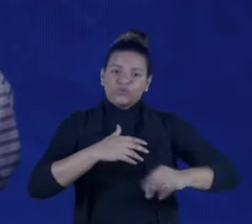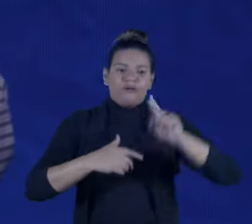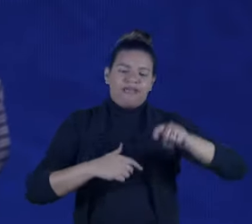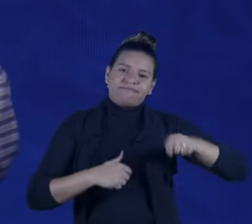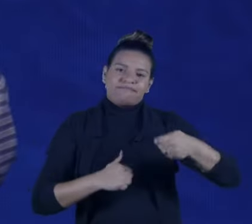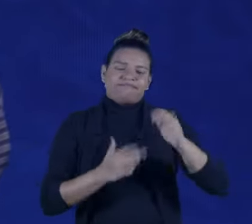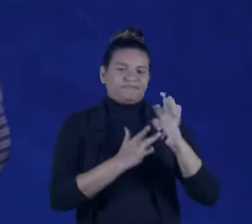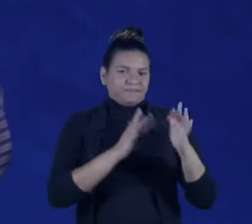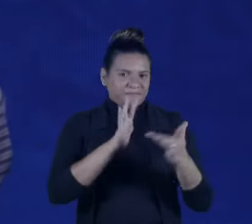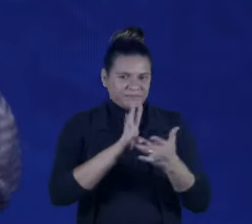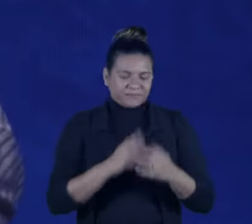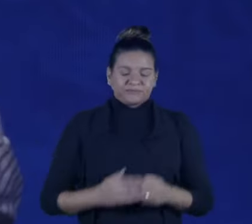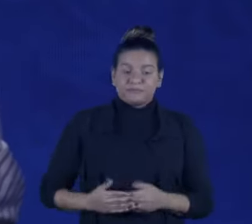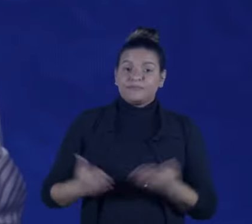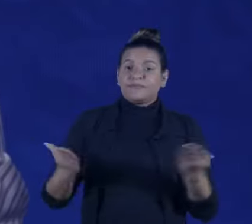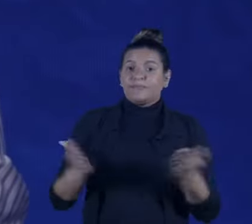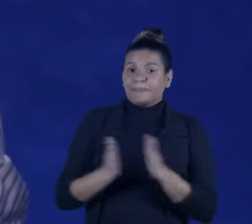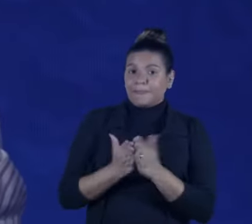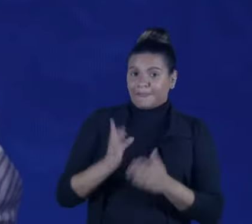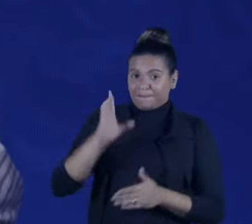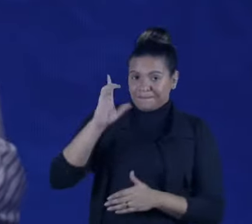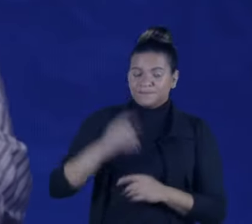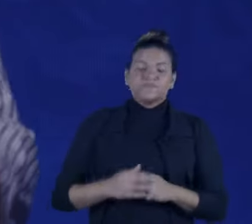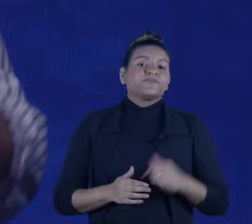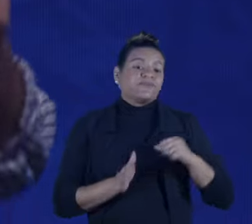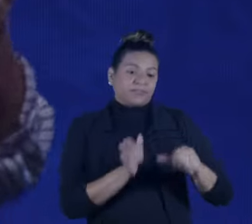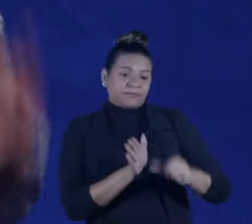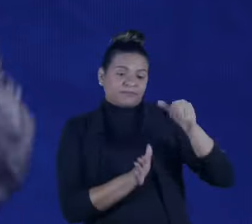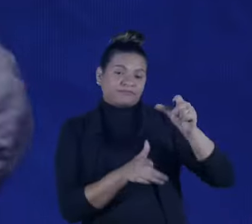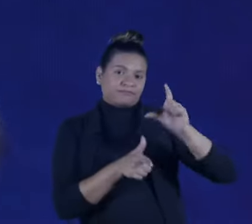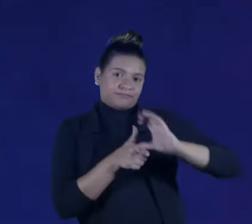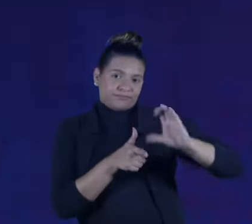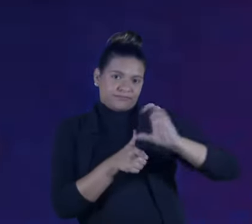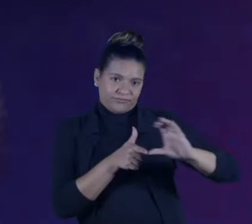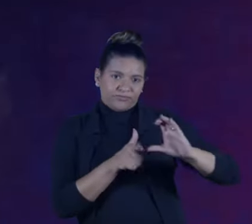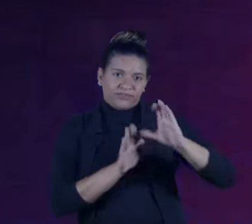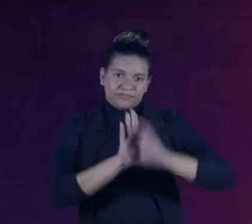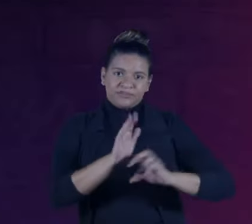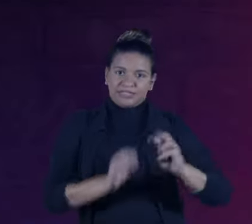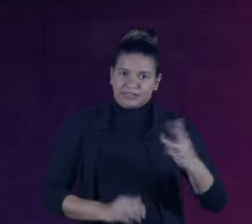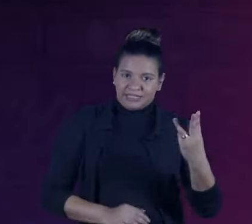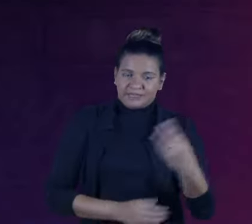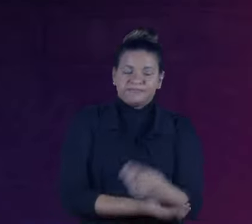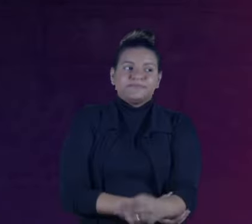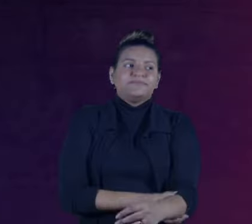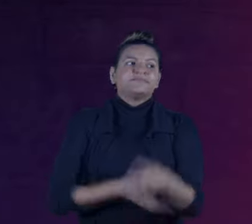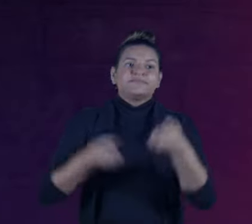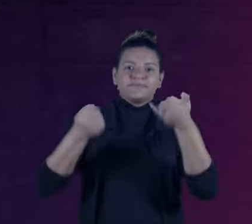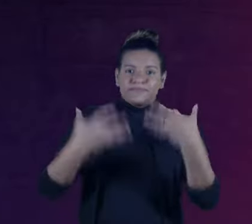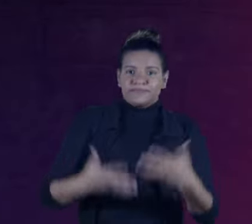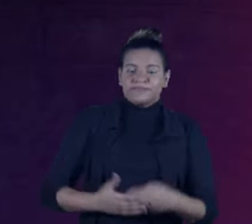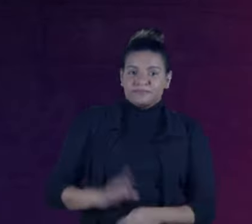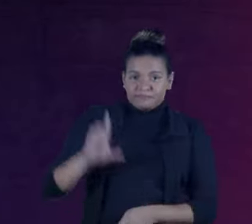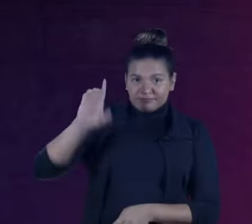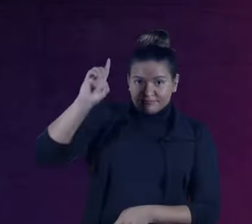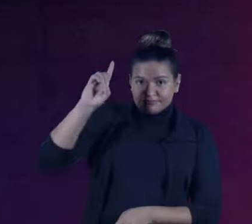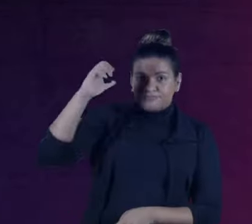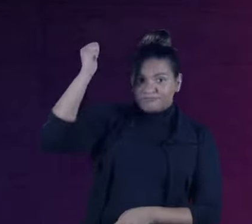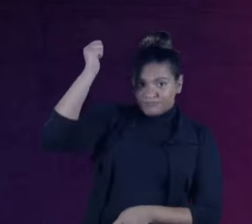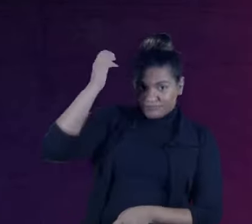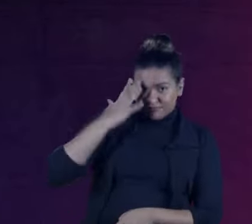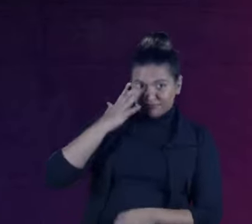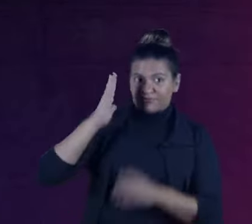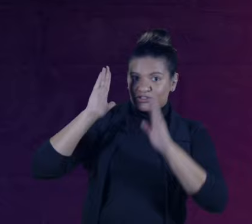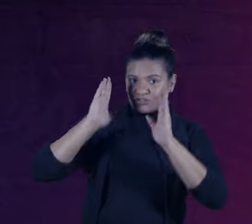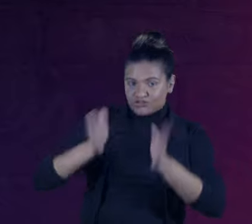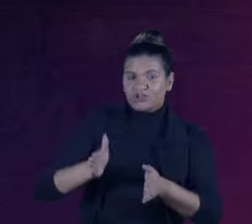Coríntios 3, de 10 a 11, que diz assim: segundo a graça de Deus que me foi dada, lancei